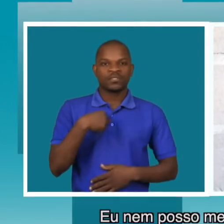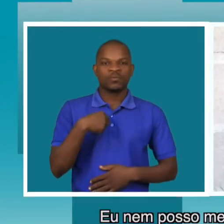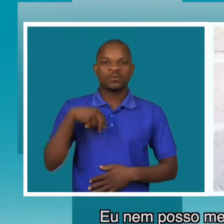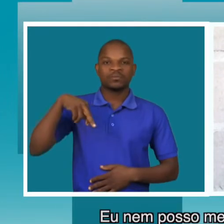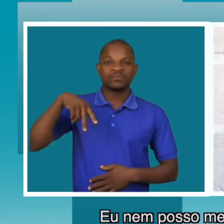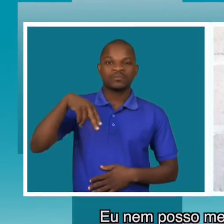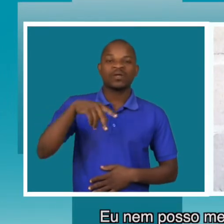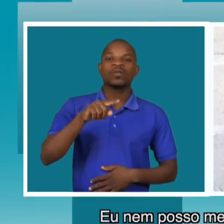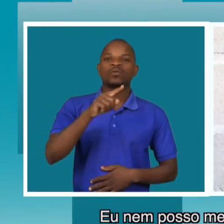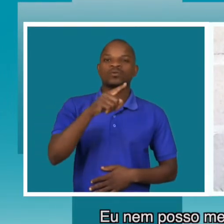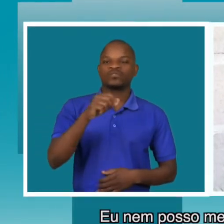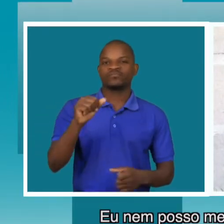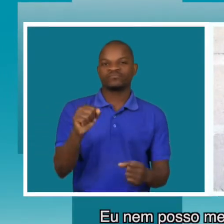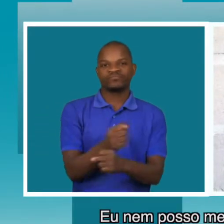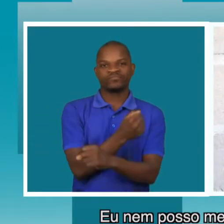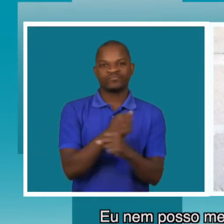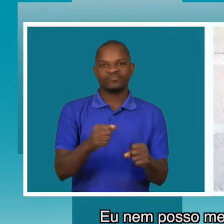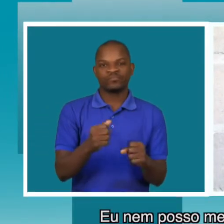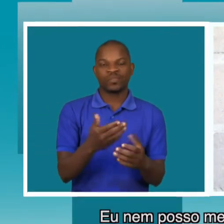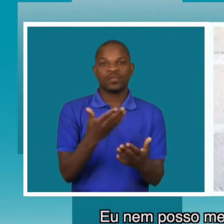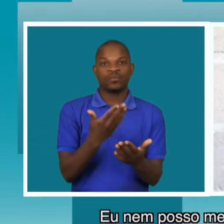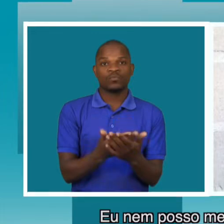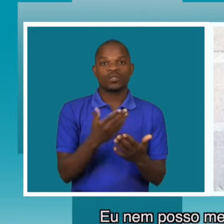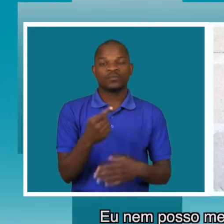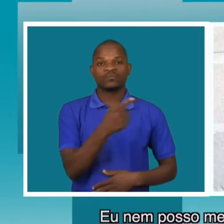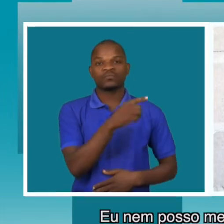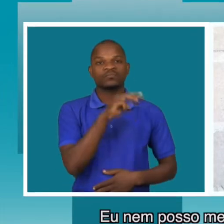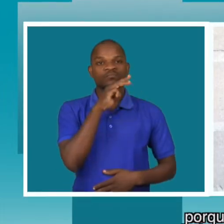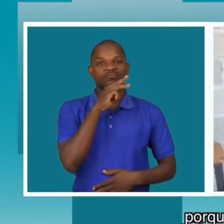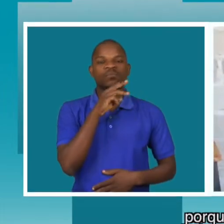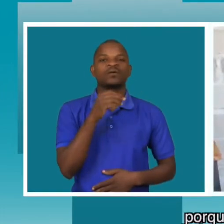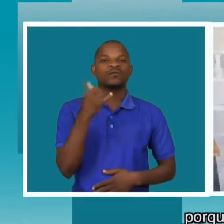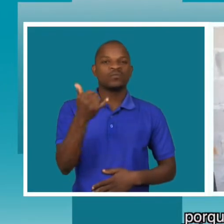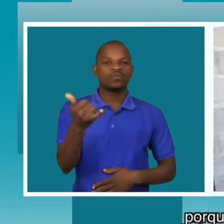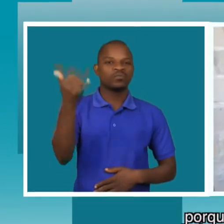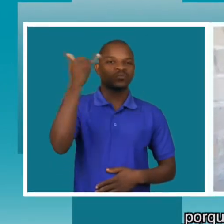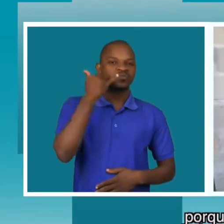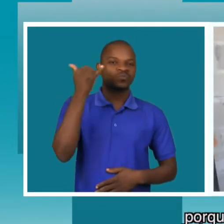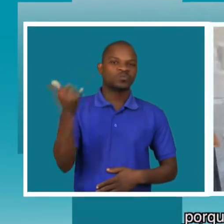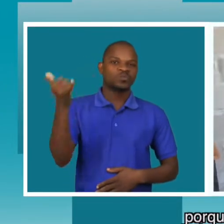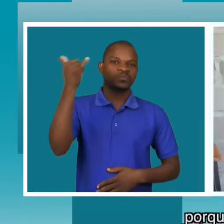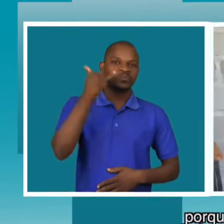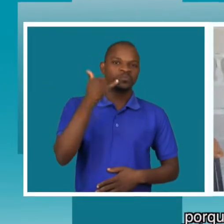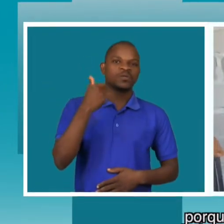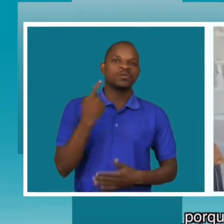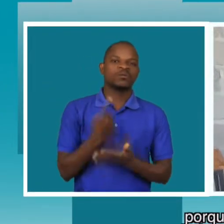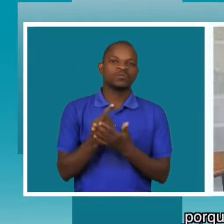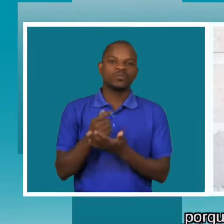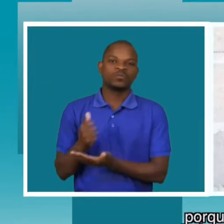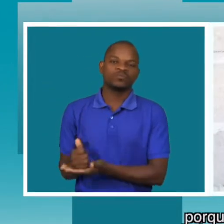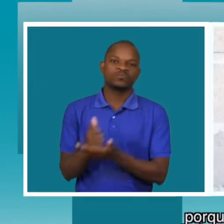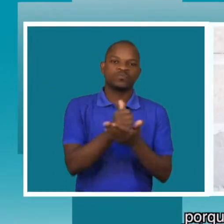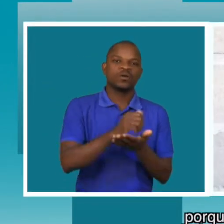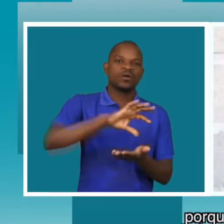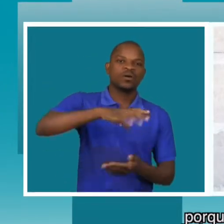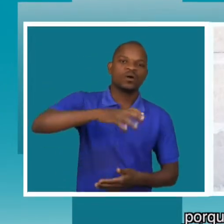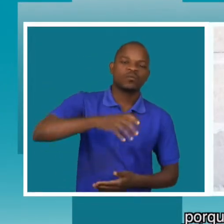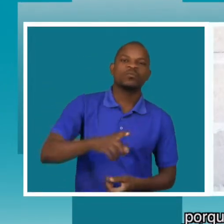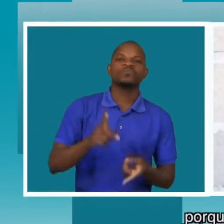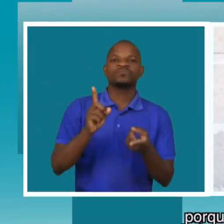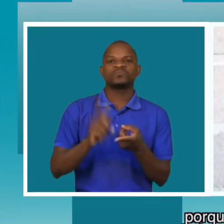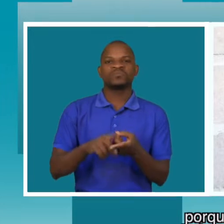locomover a uma distância, porque ela sempre tem que me ligar, tenho que